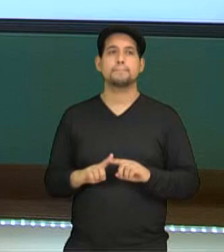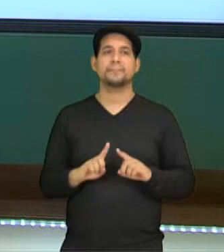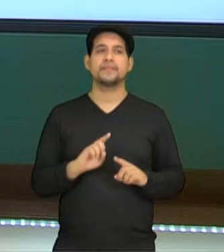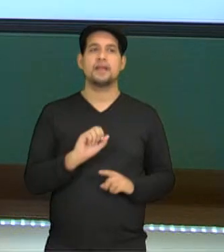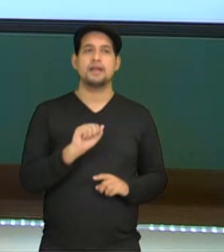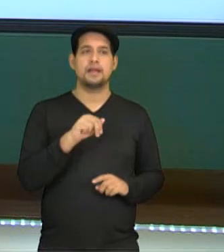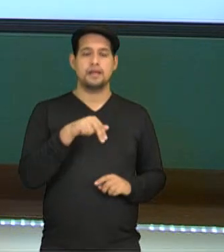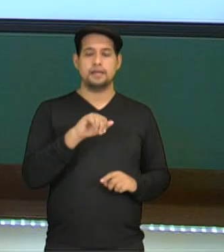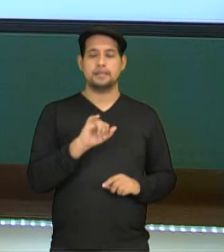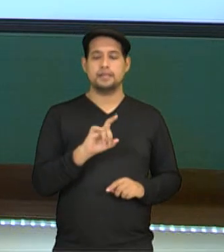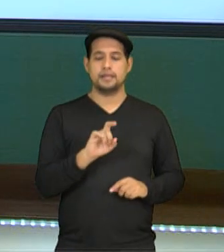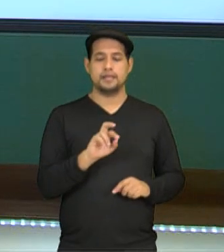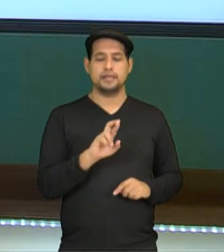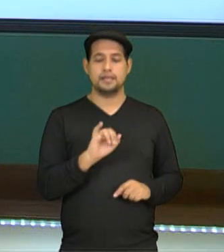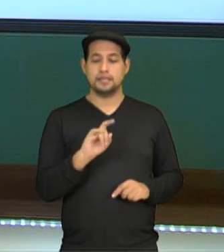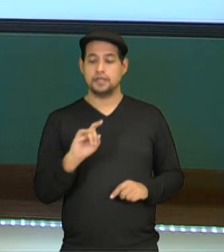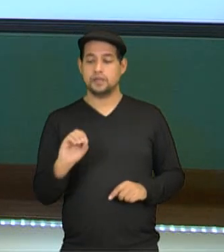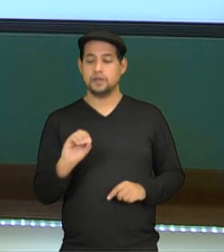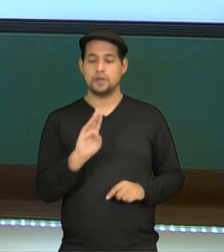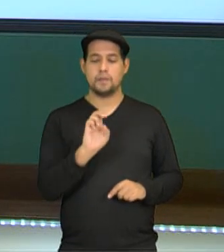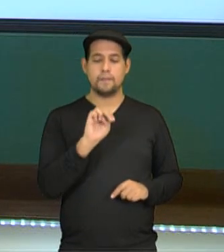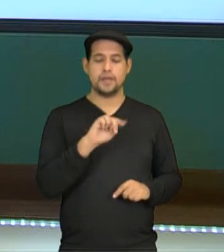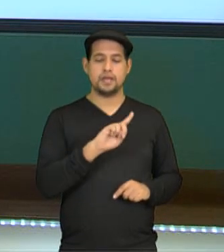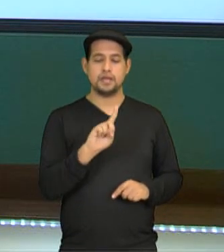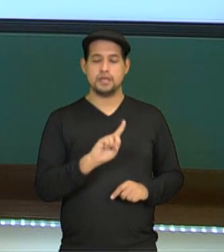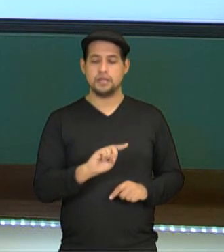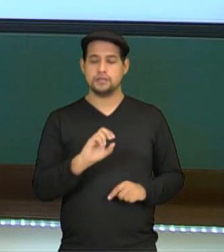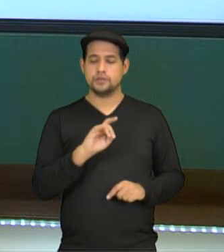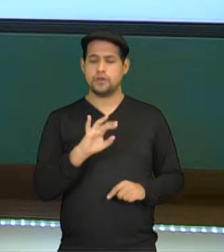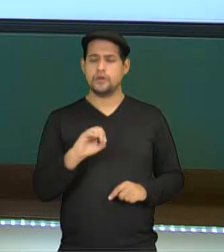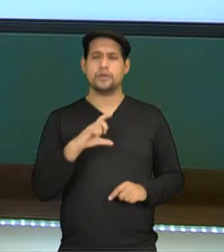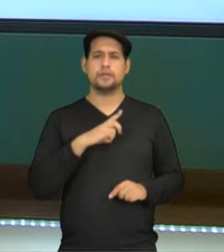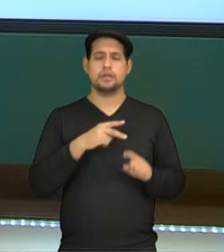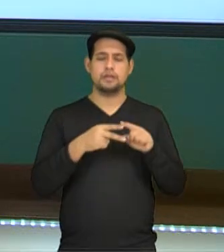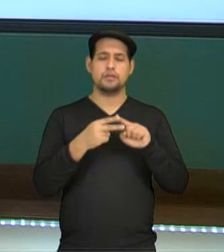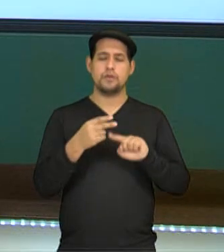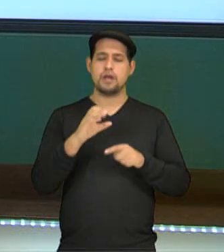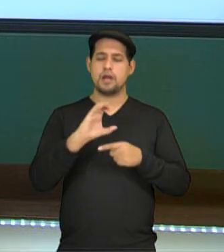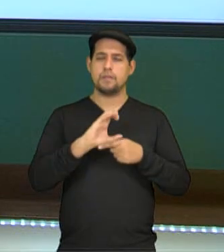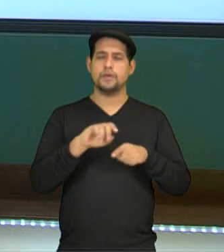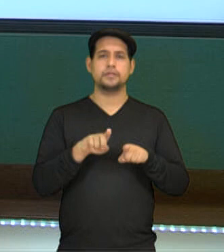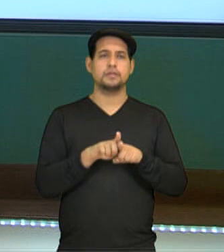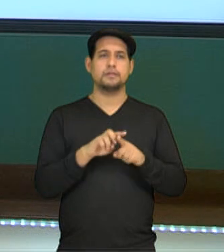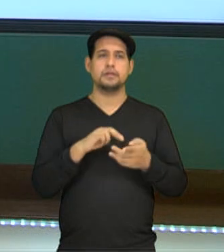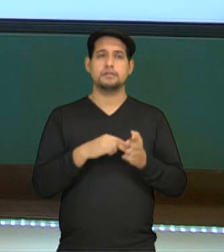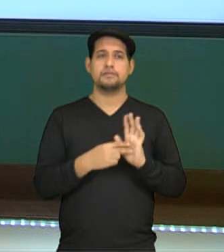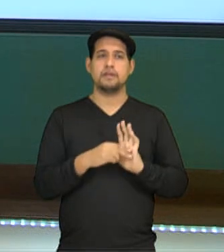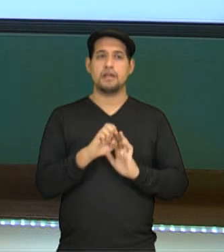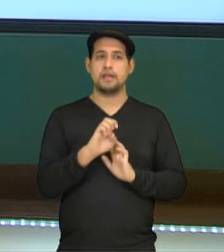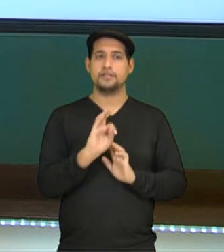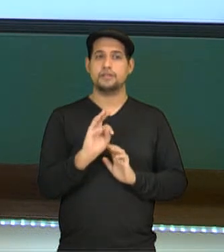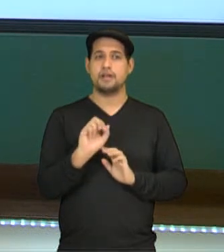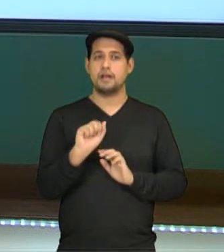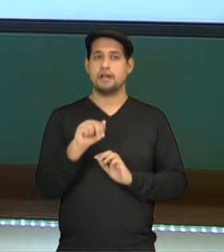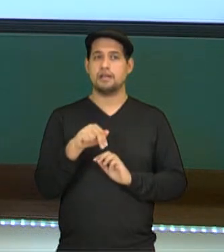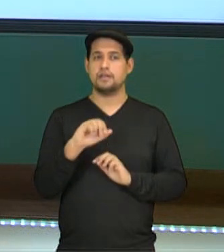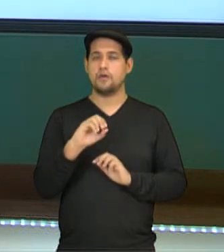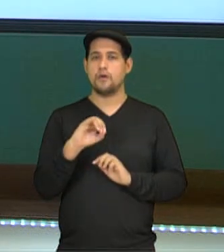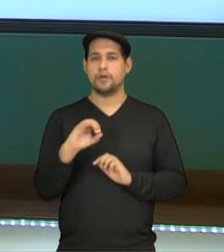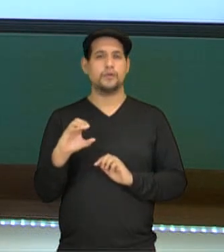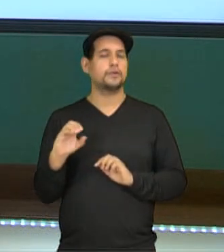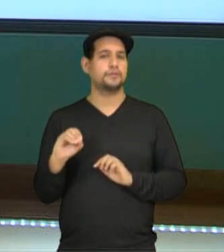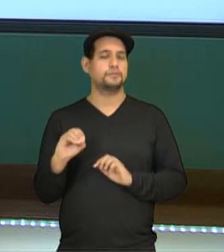anidrido benzoico, e aqui nós temos 2 carbonos etianioico,